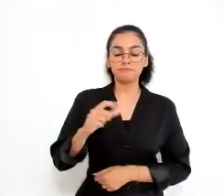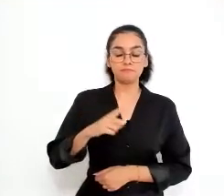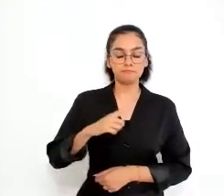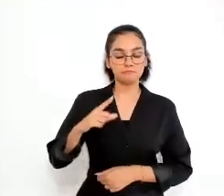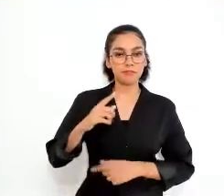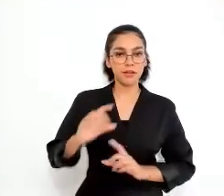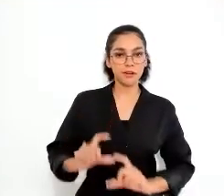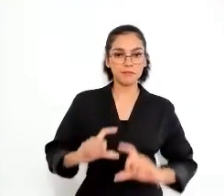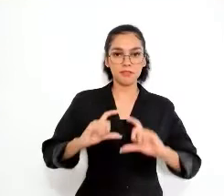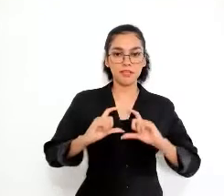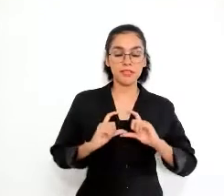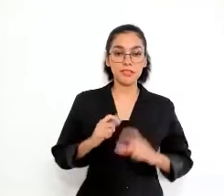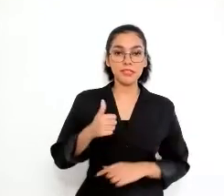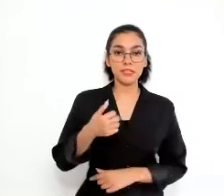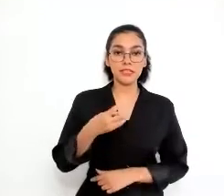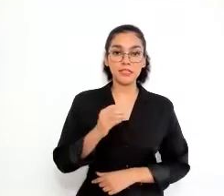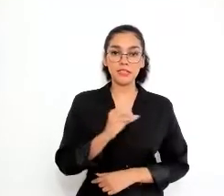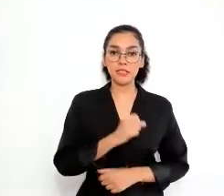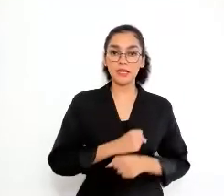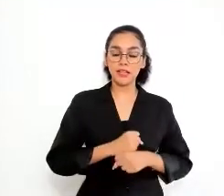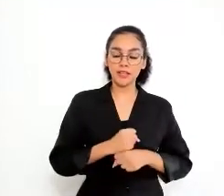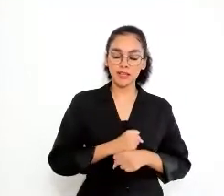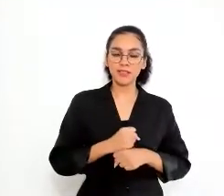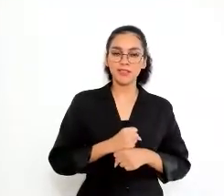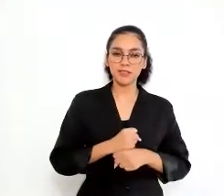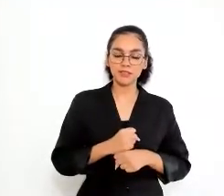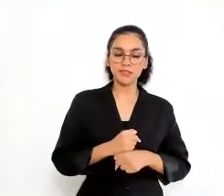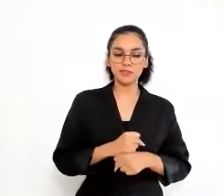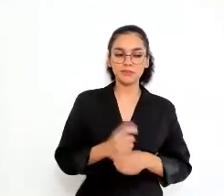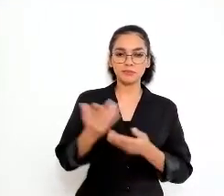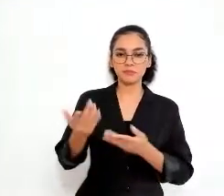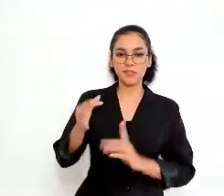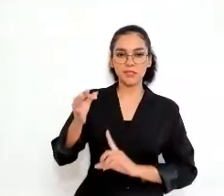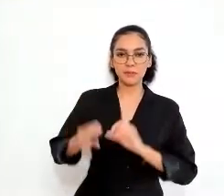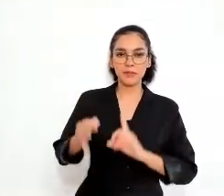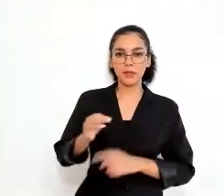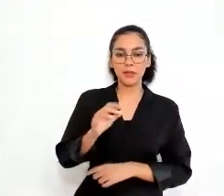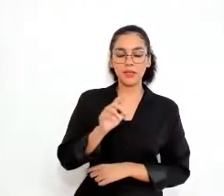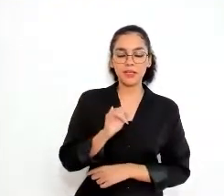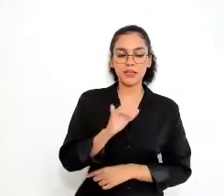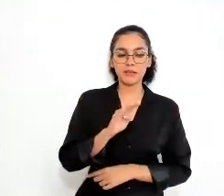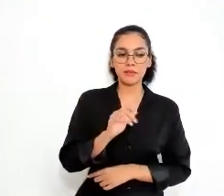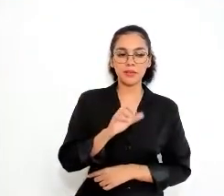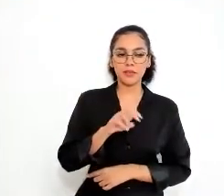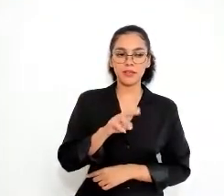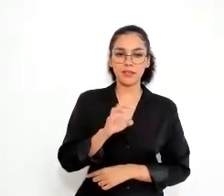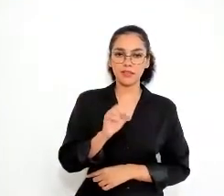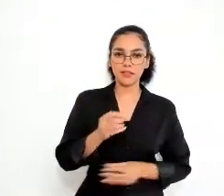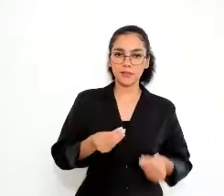dos 130 anos das mãos do desembargador Ibanês Monteiro.